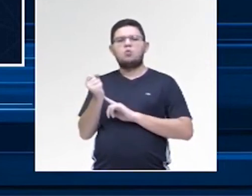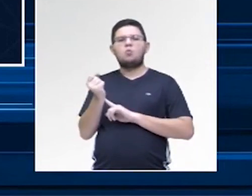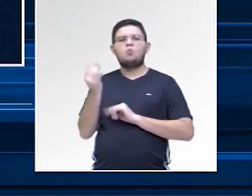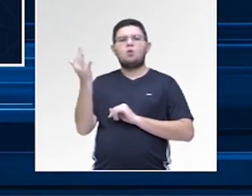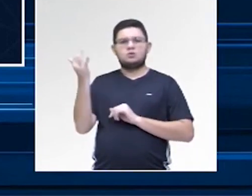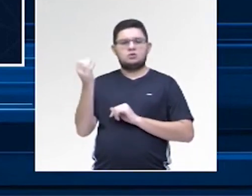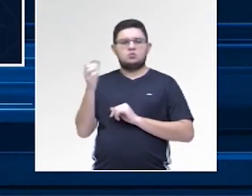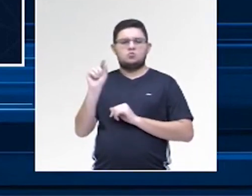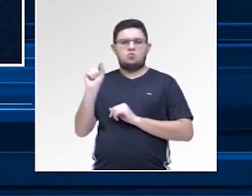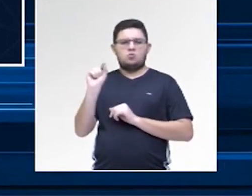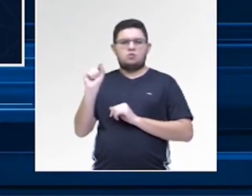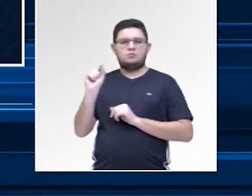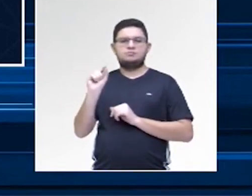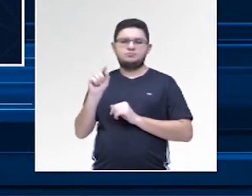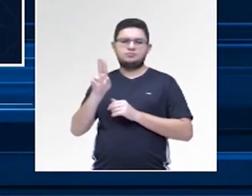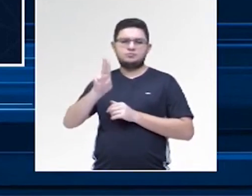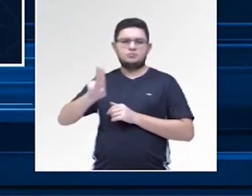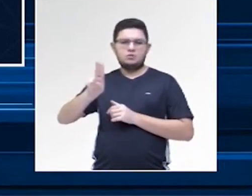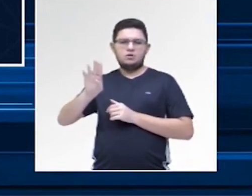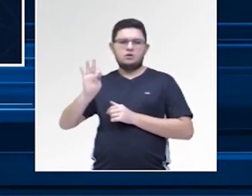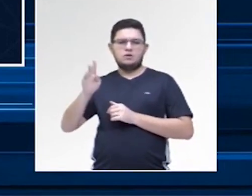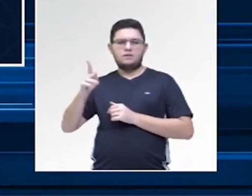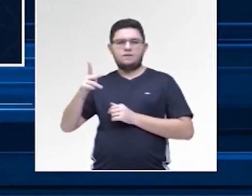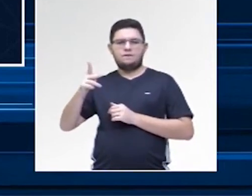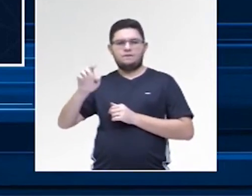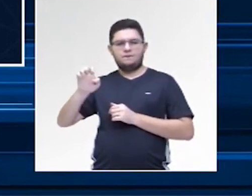que eu trabalho com there was é sempre